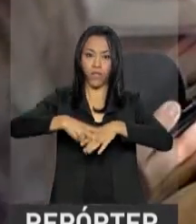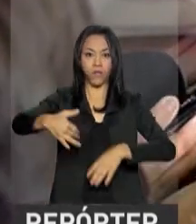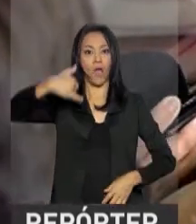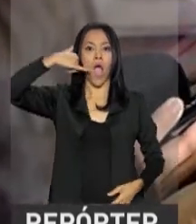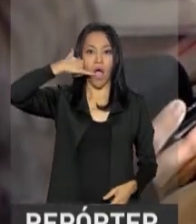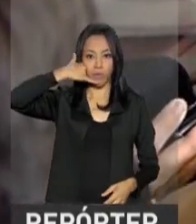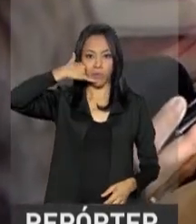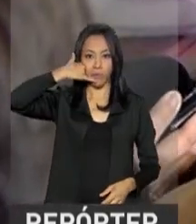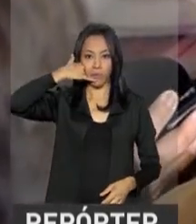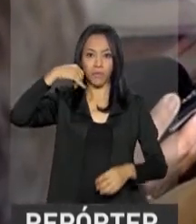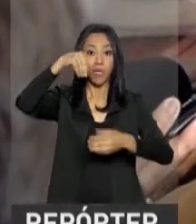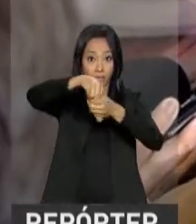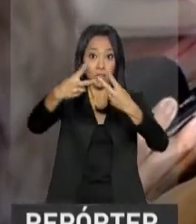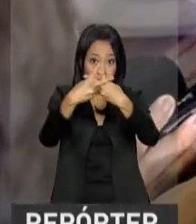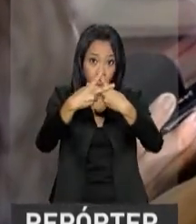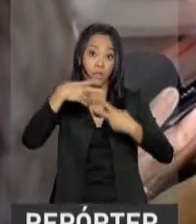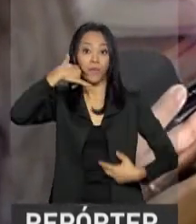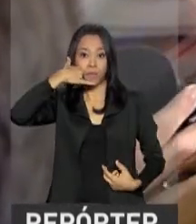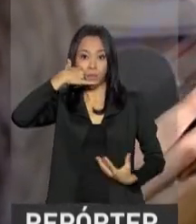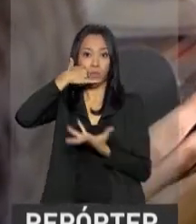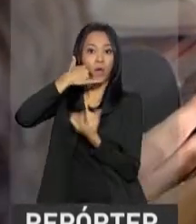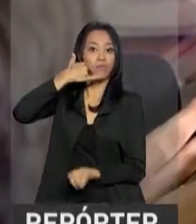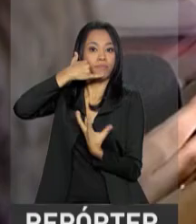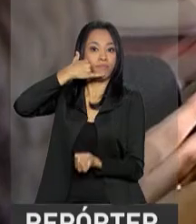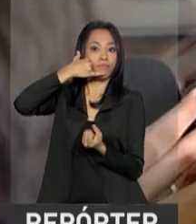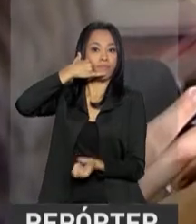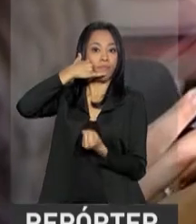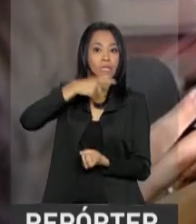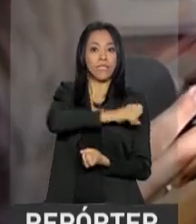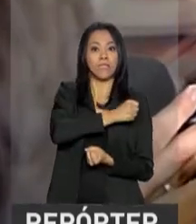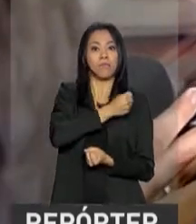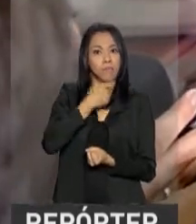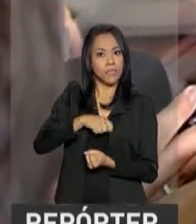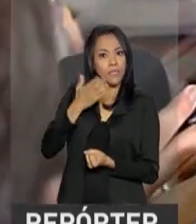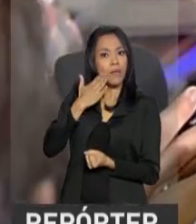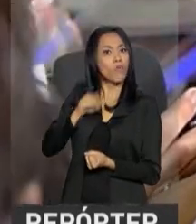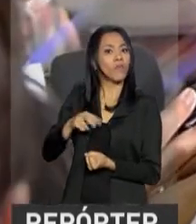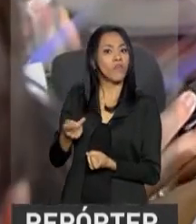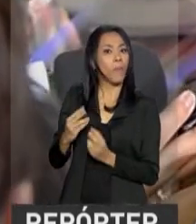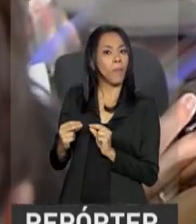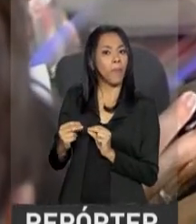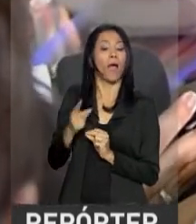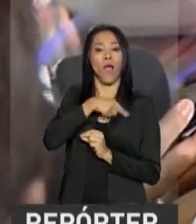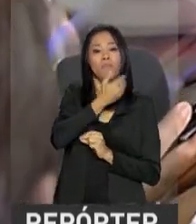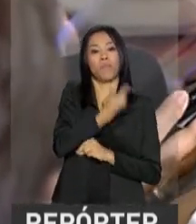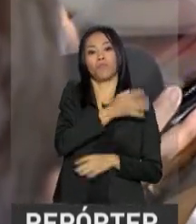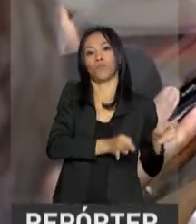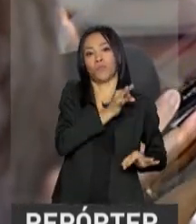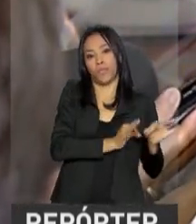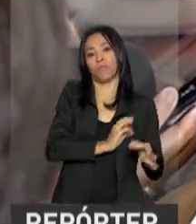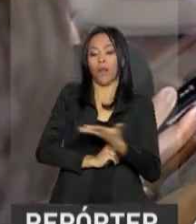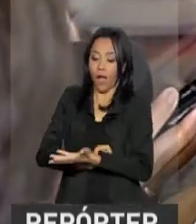aquilo que é conversado é registrado se houver necessidade requisitasse ao juiz aquelas informações que é uma maneira que você tem